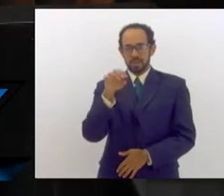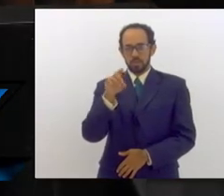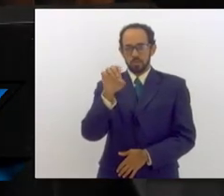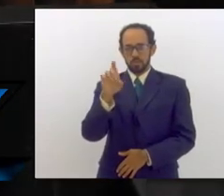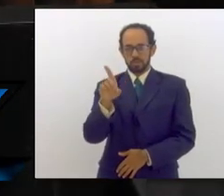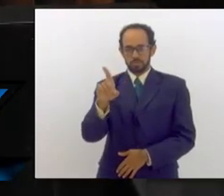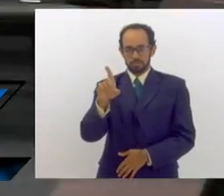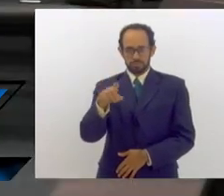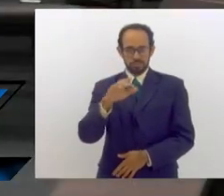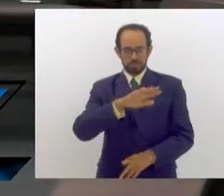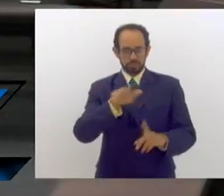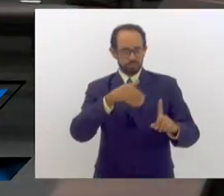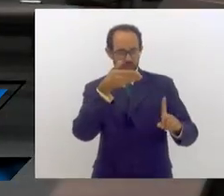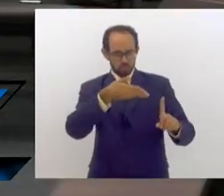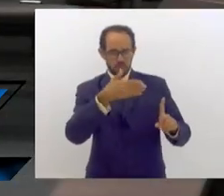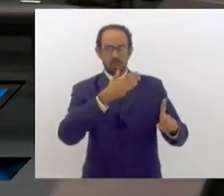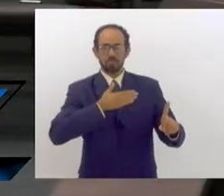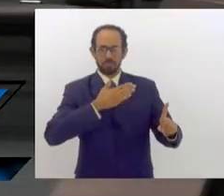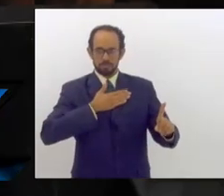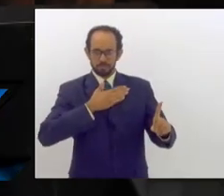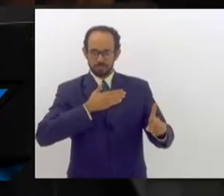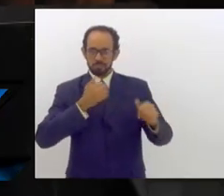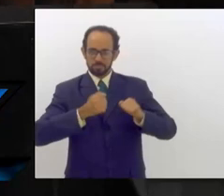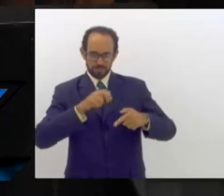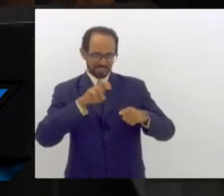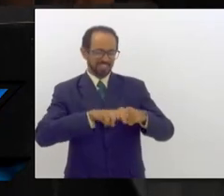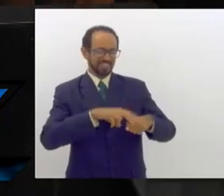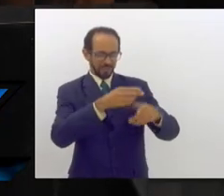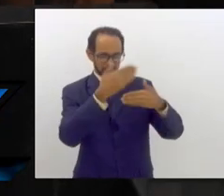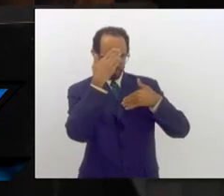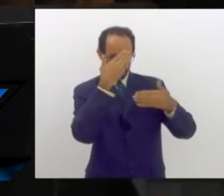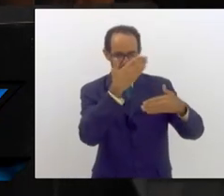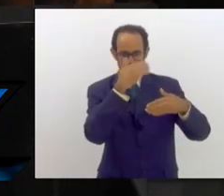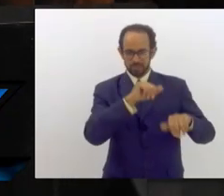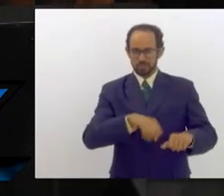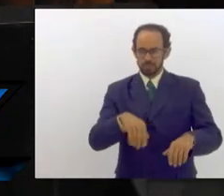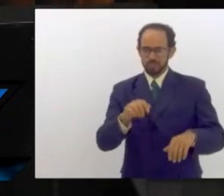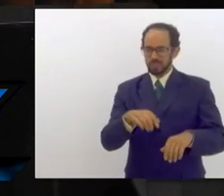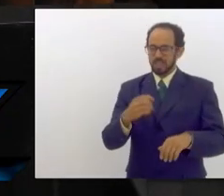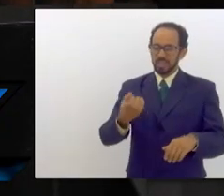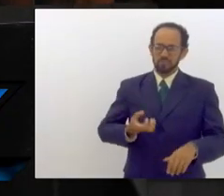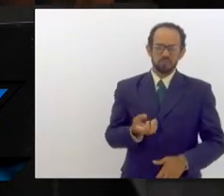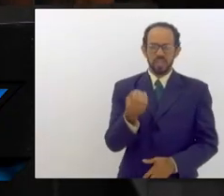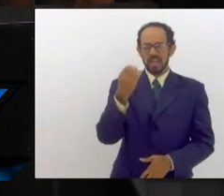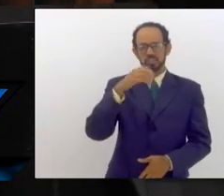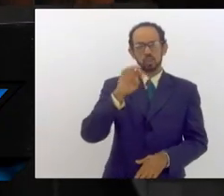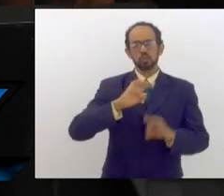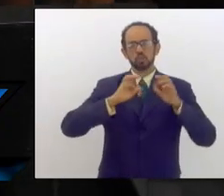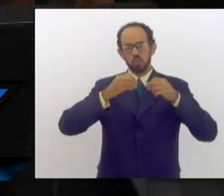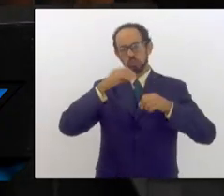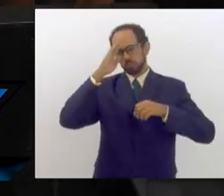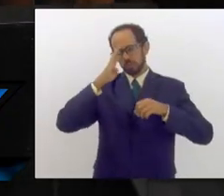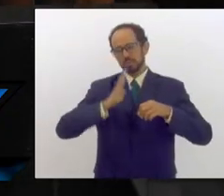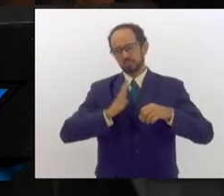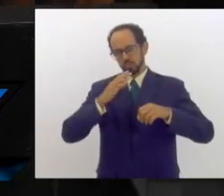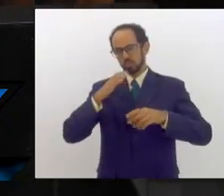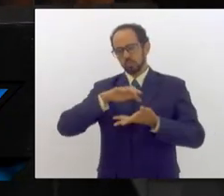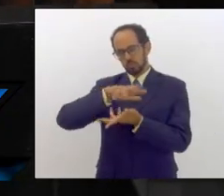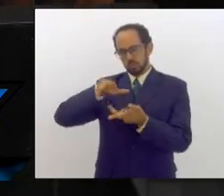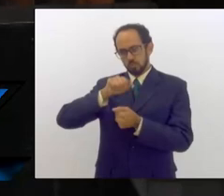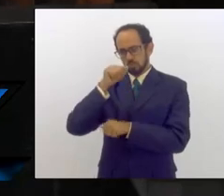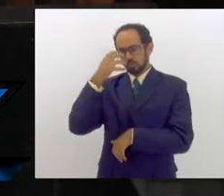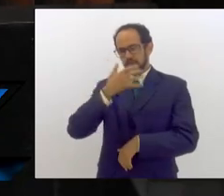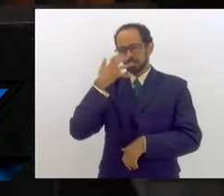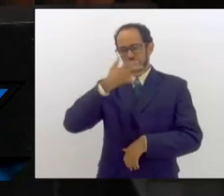Oséias pode sentar não é está aqui comigo viajo Brasil mundo todo cantando isso me